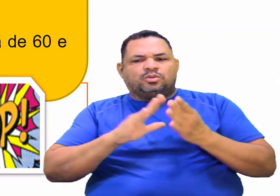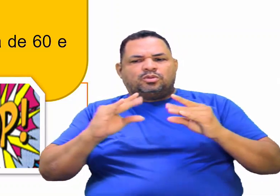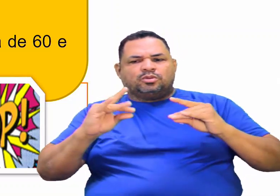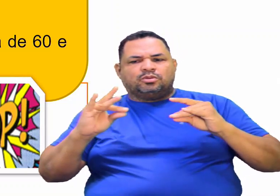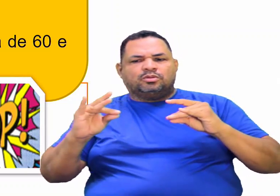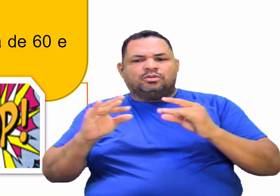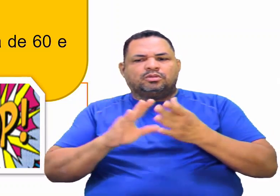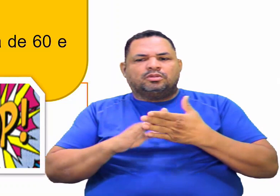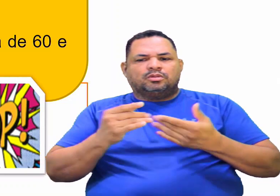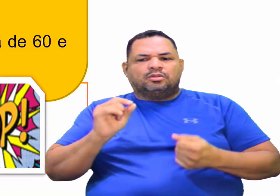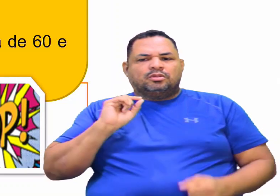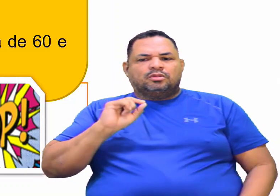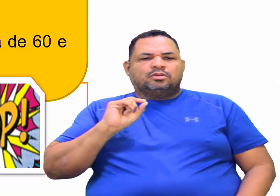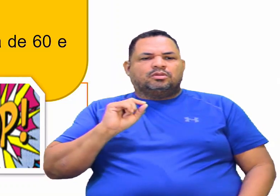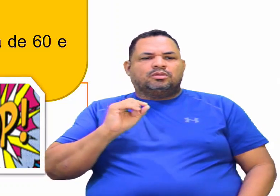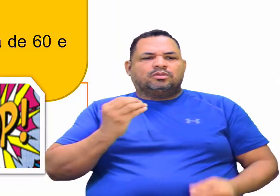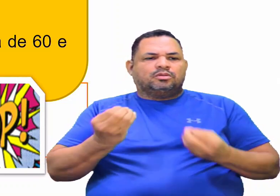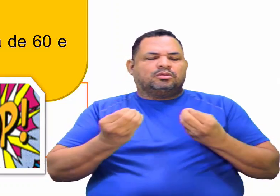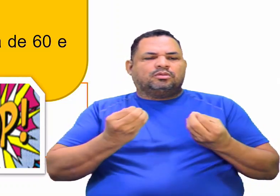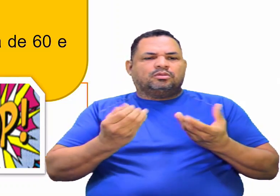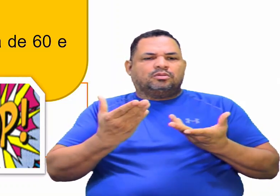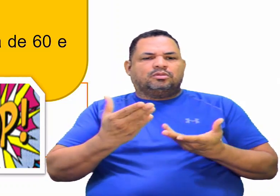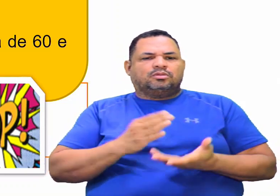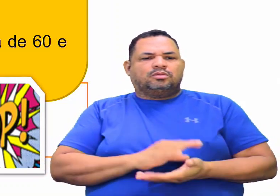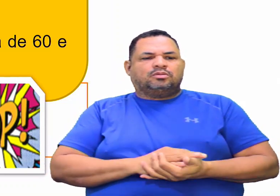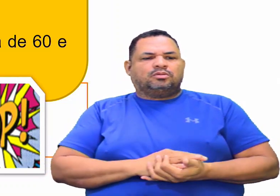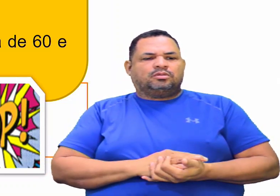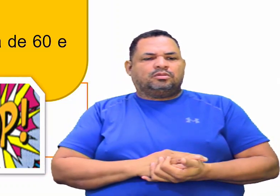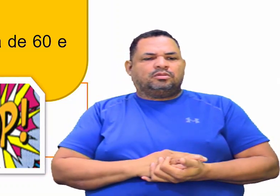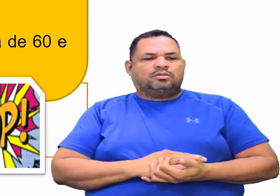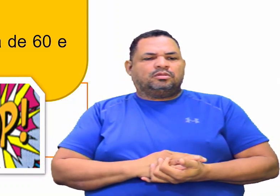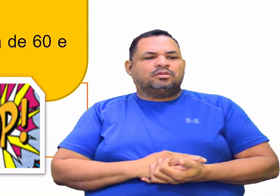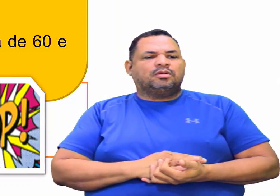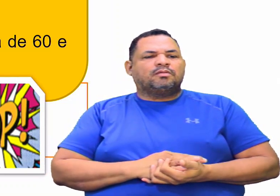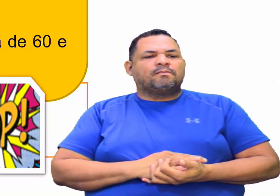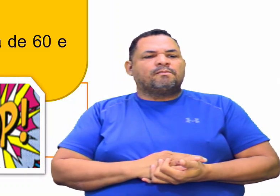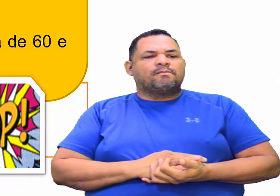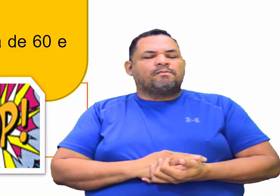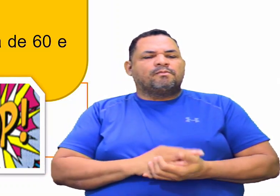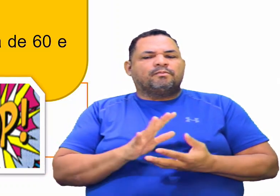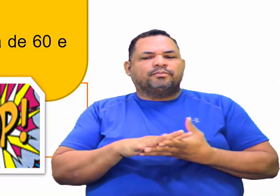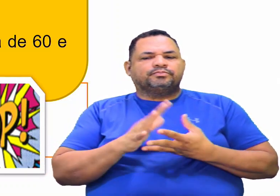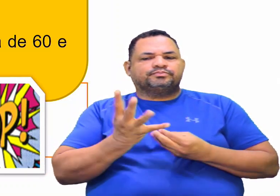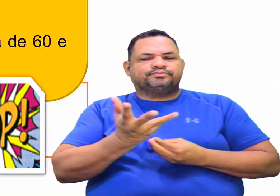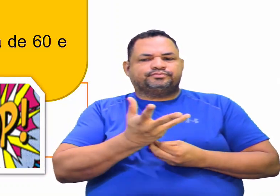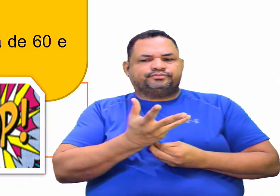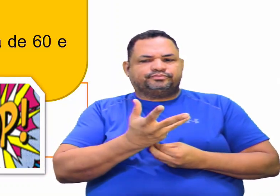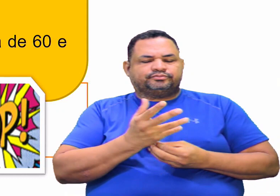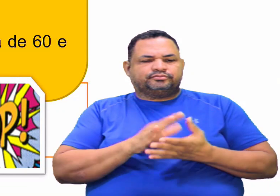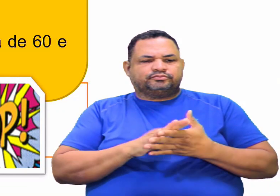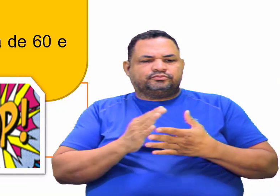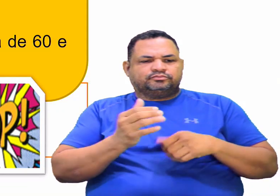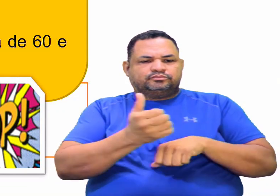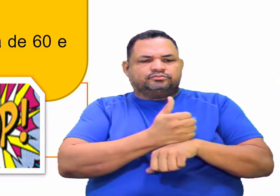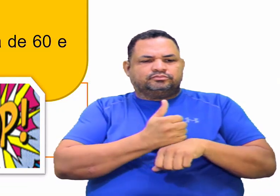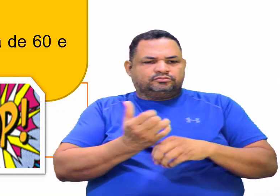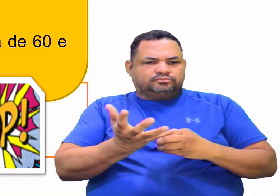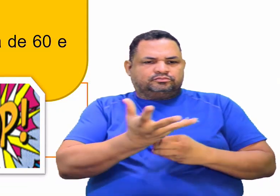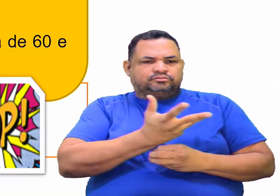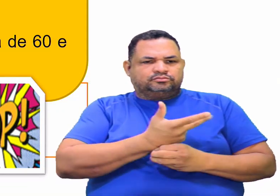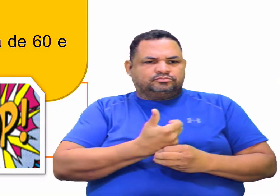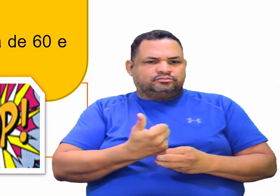colagens, né? Através de, como é o caso aqui, ó. Você veja que o artista Andy Warhol,